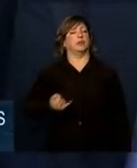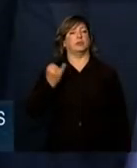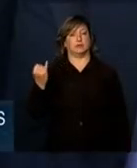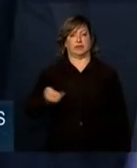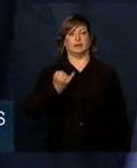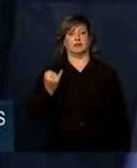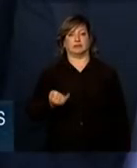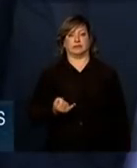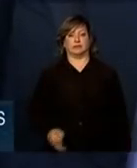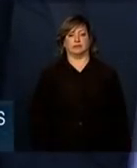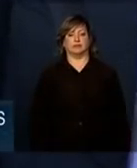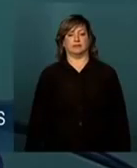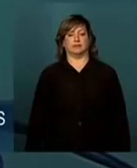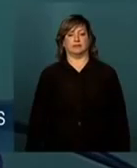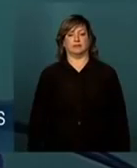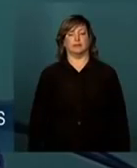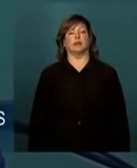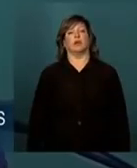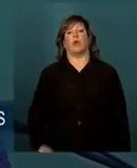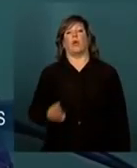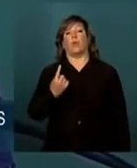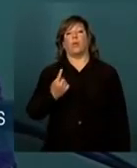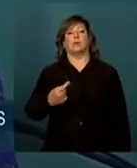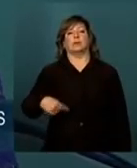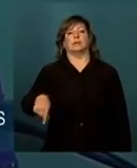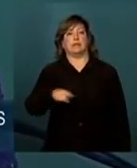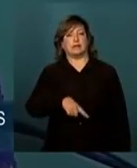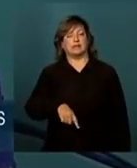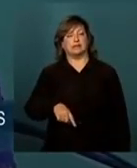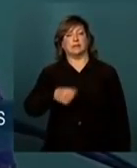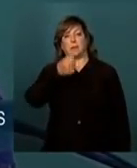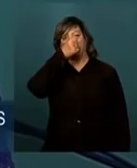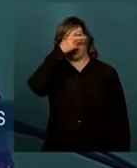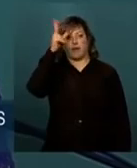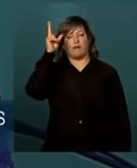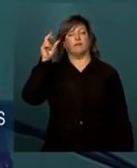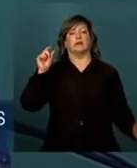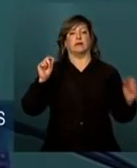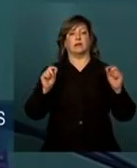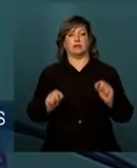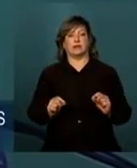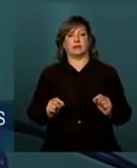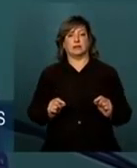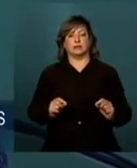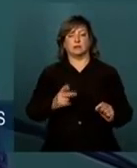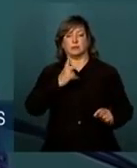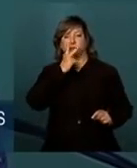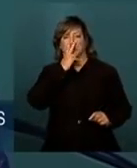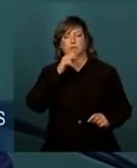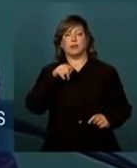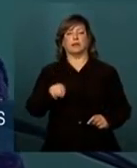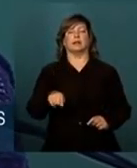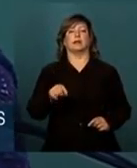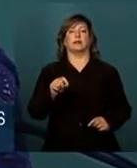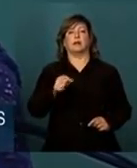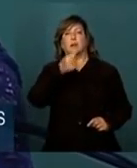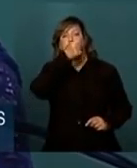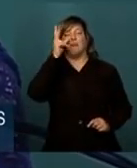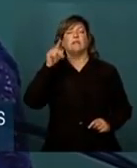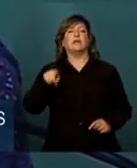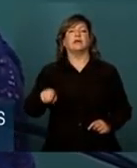importantíssimo dado. Um desses prefeitos, se eu não me engano, prefeito da onde,